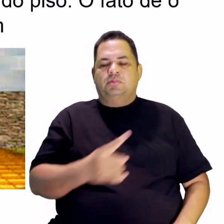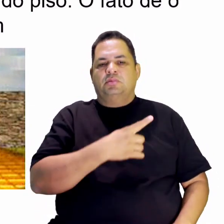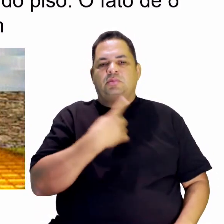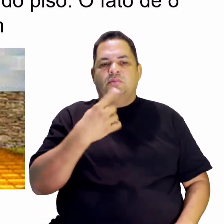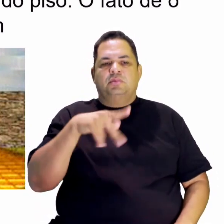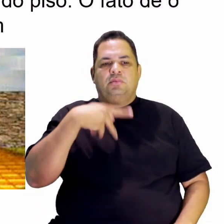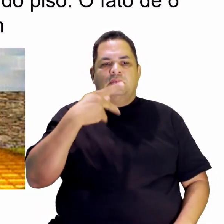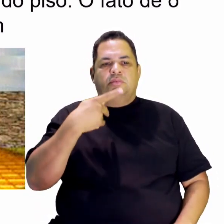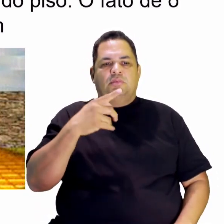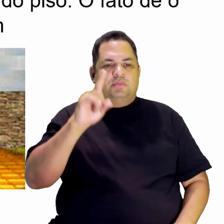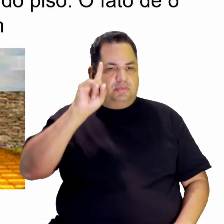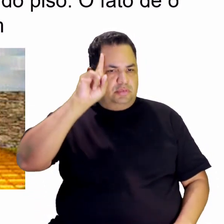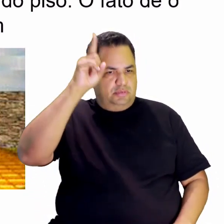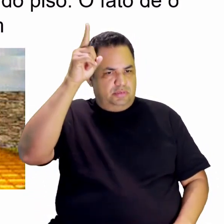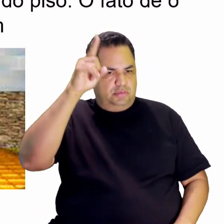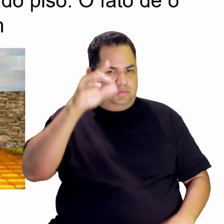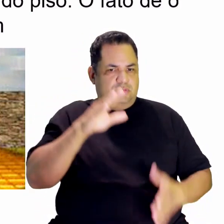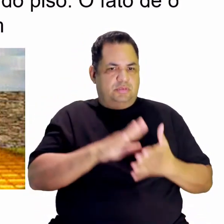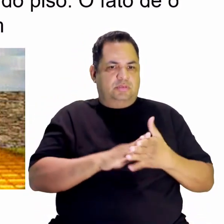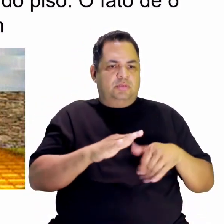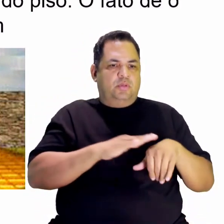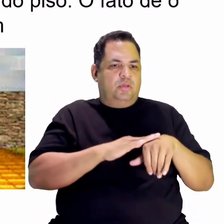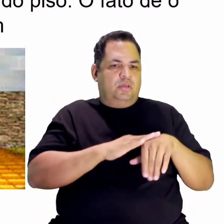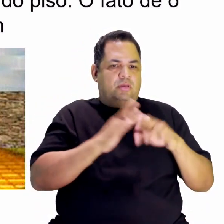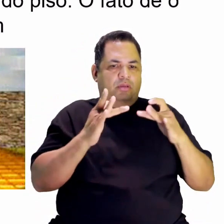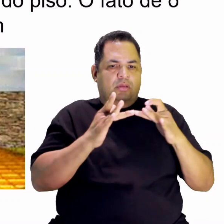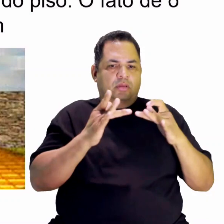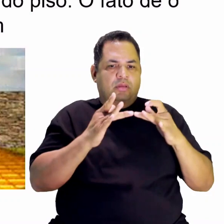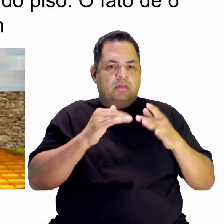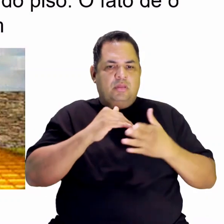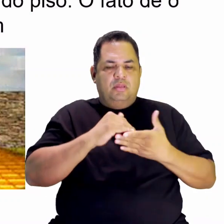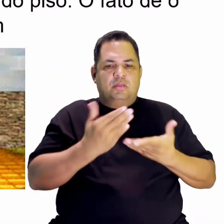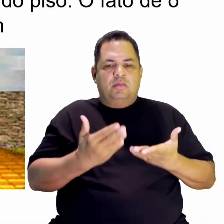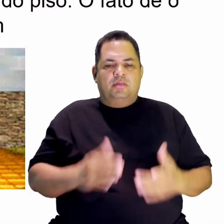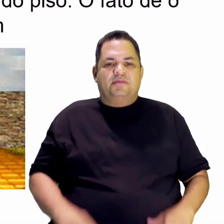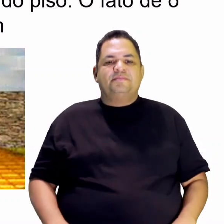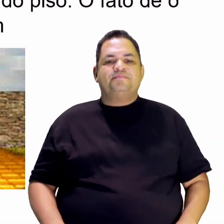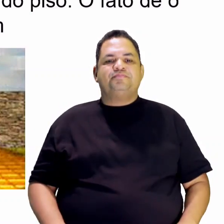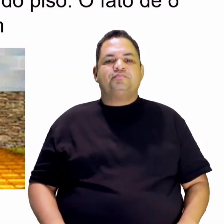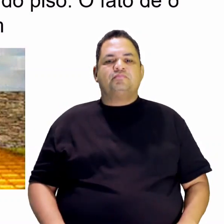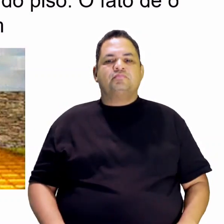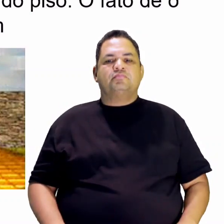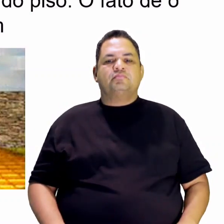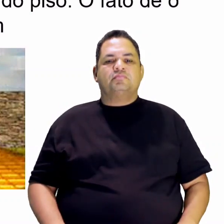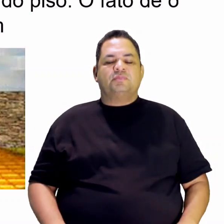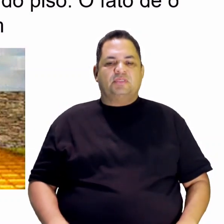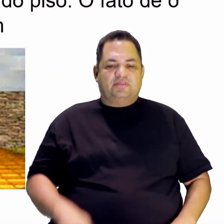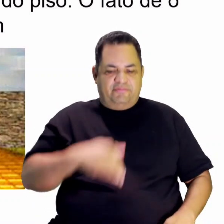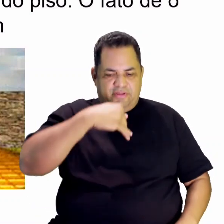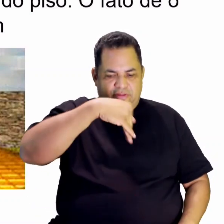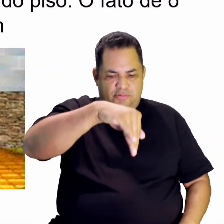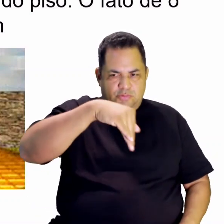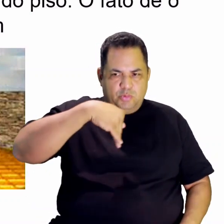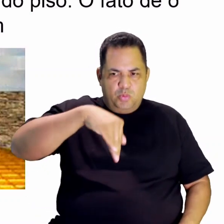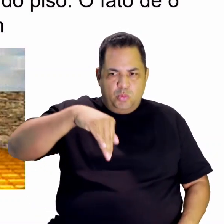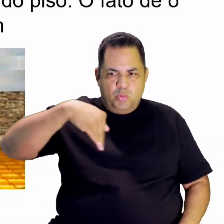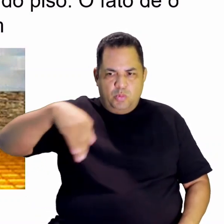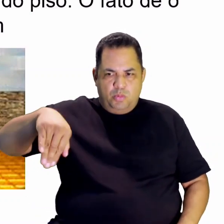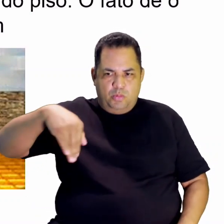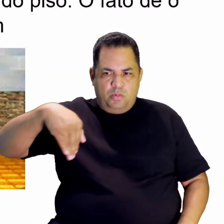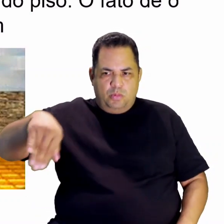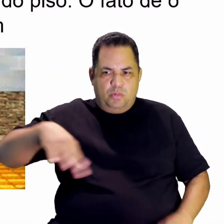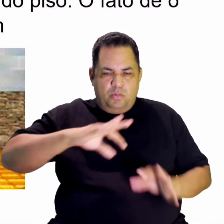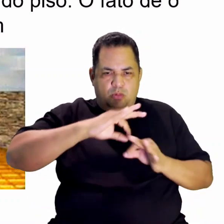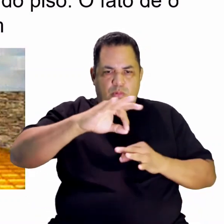aí, na verdade, que a ideia aqui é do atrito, né? Como você faz as ranhuras pequenas, aí o piso fica mais